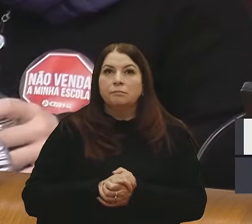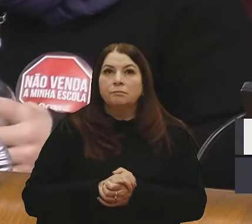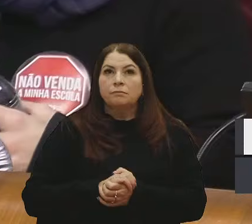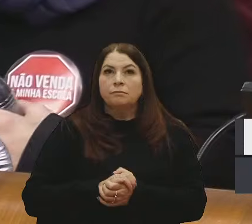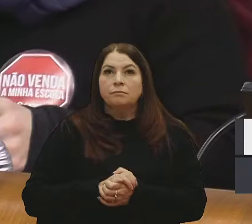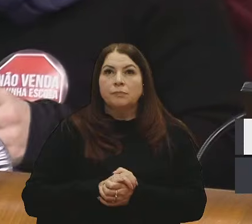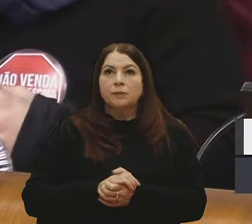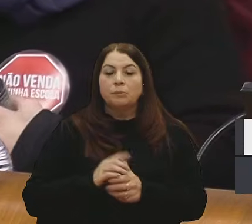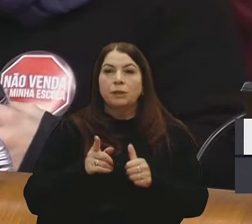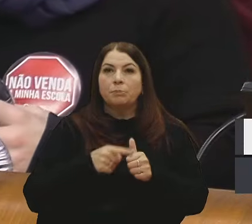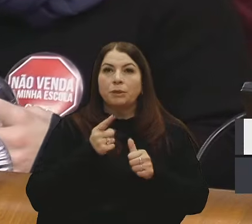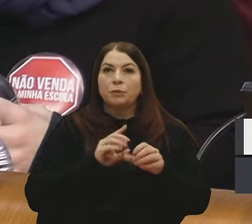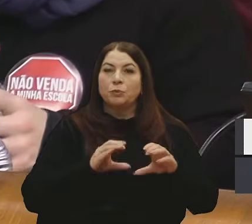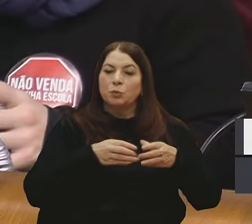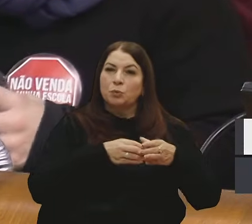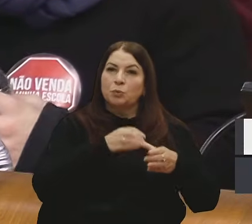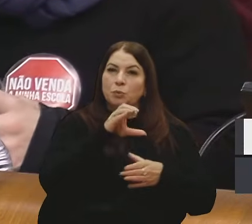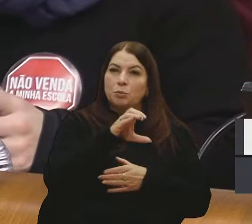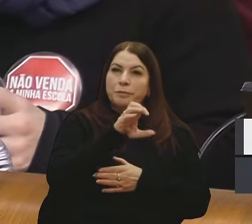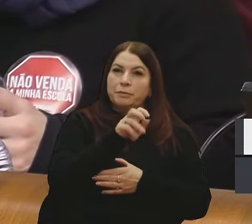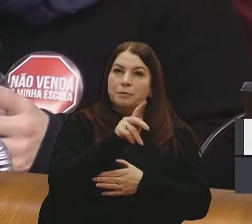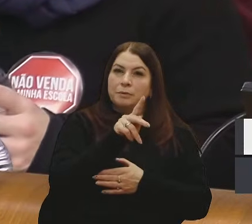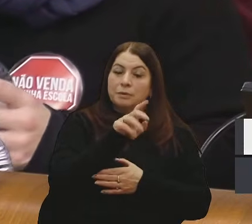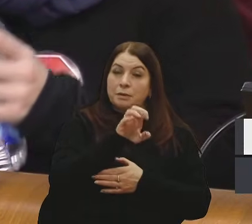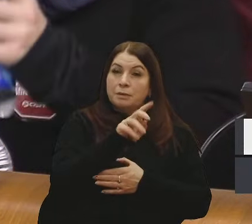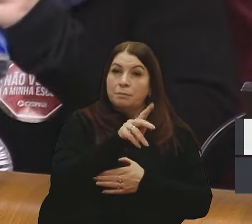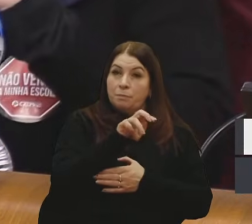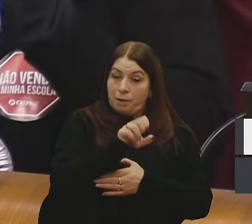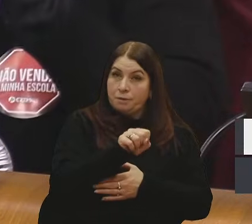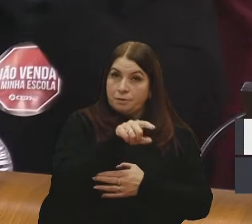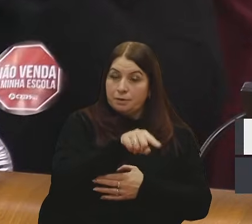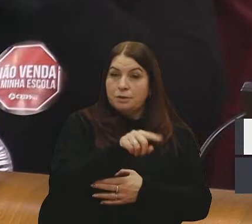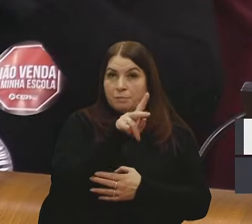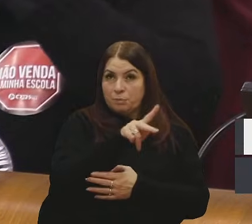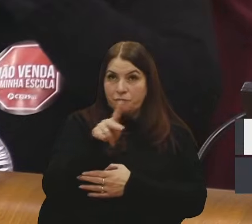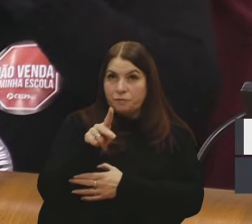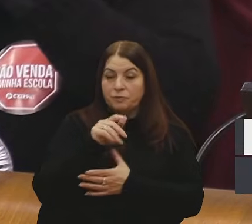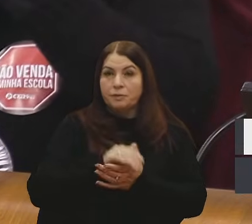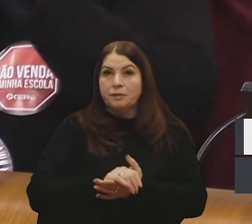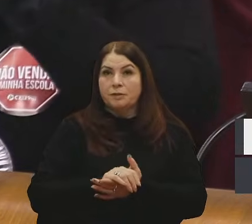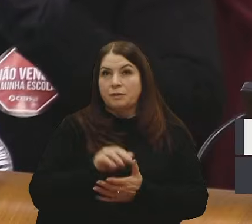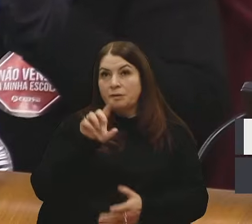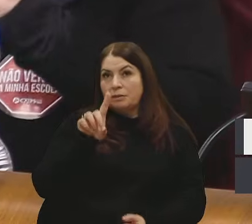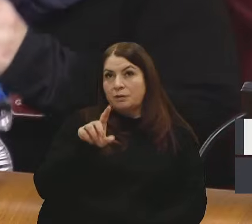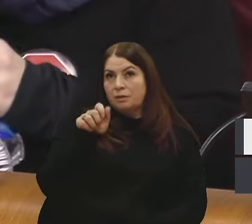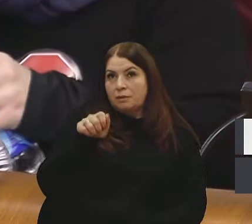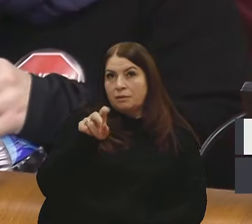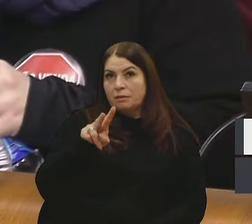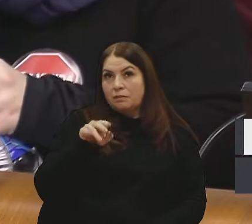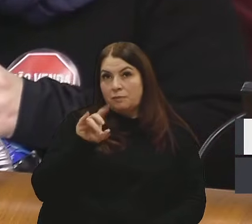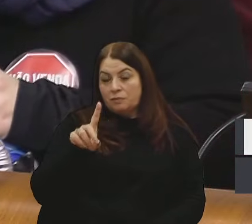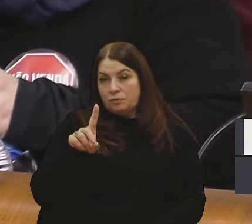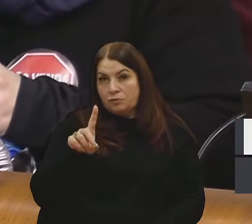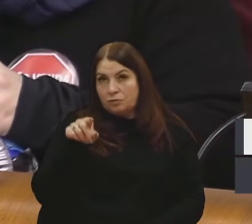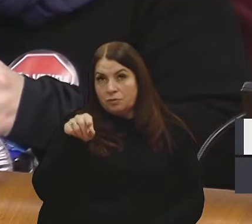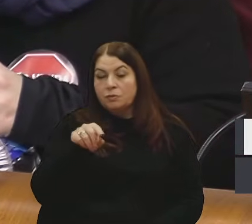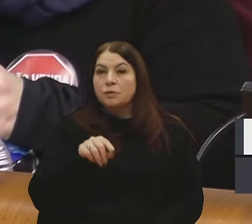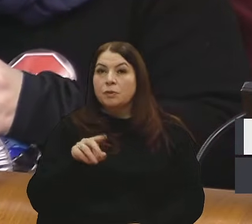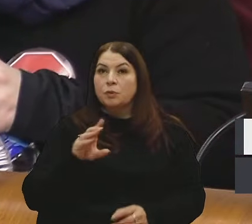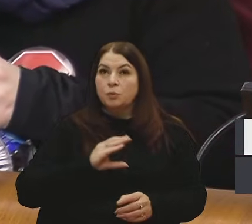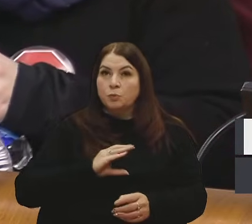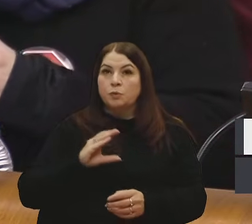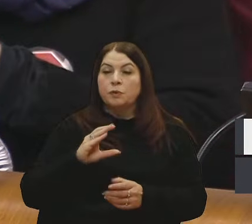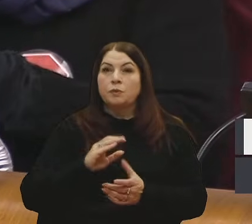pelo primeiro núcleo de CEPERS aqui de Caxias do Sul, pelo professor David Carnizella, né, que é